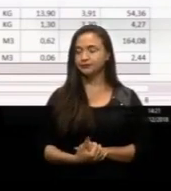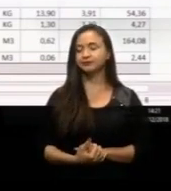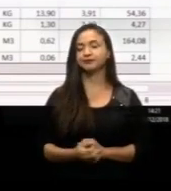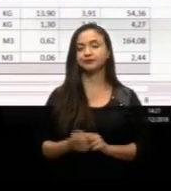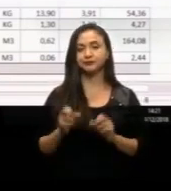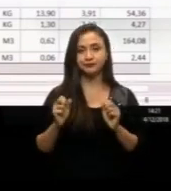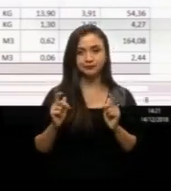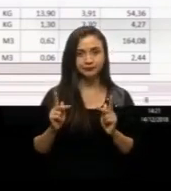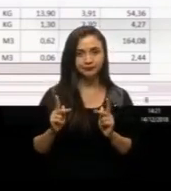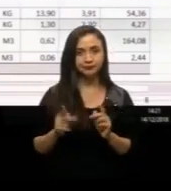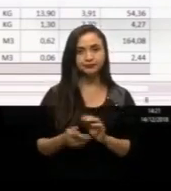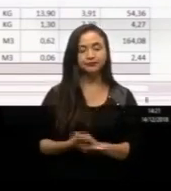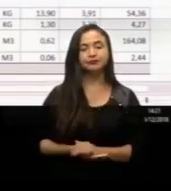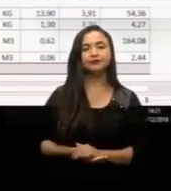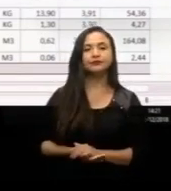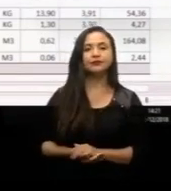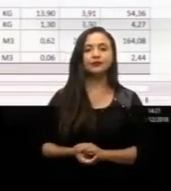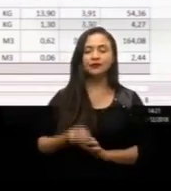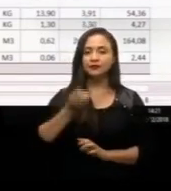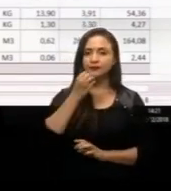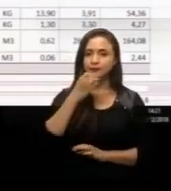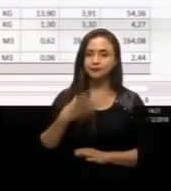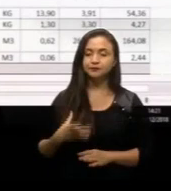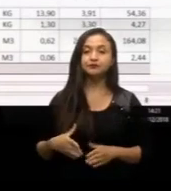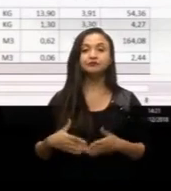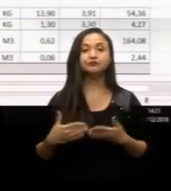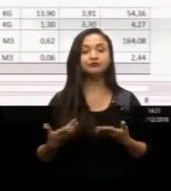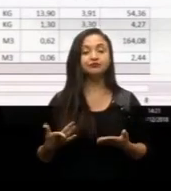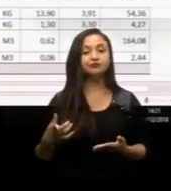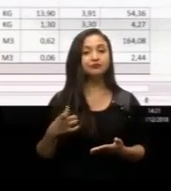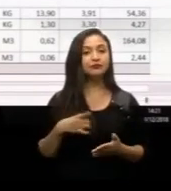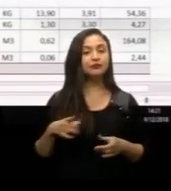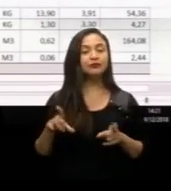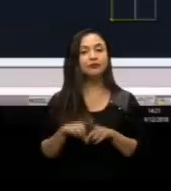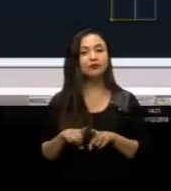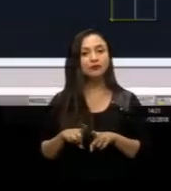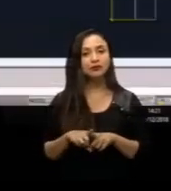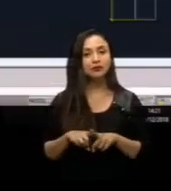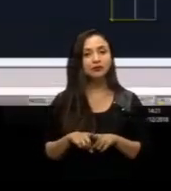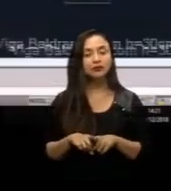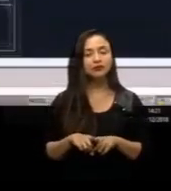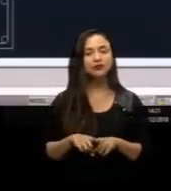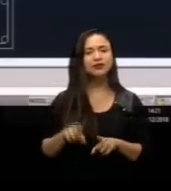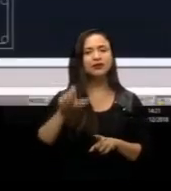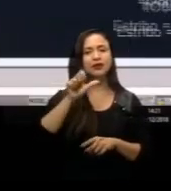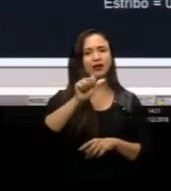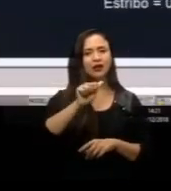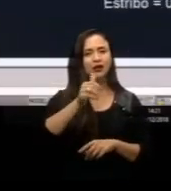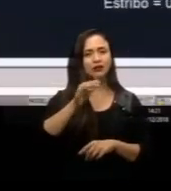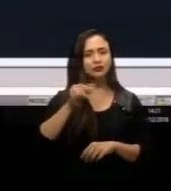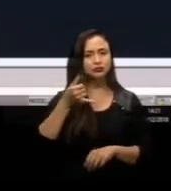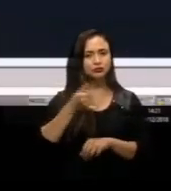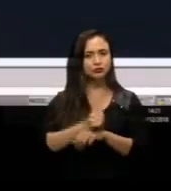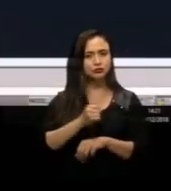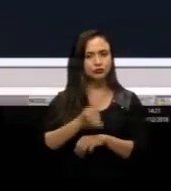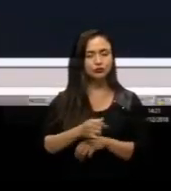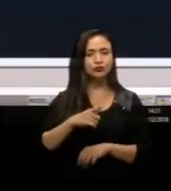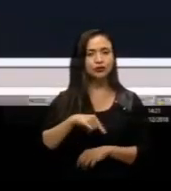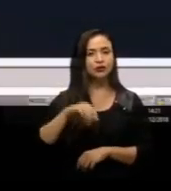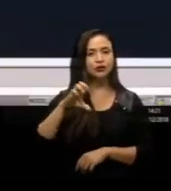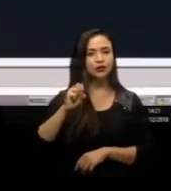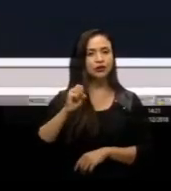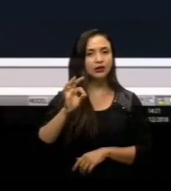Tá? Muito bem. E a gente tem também esse aço, ele tem um